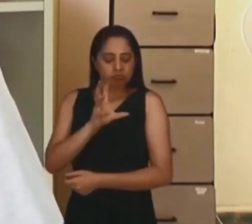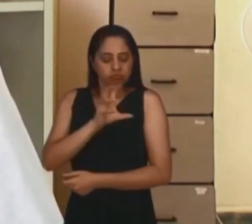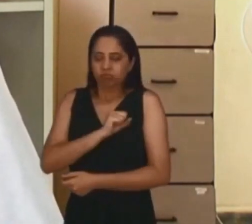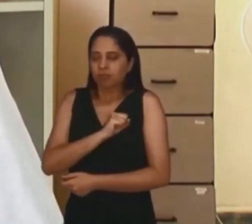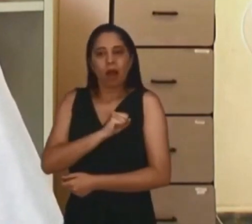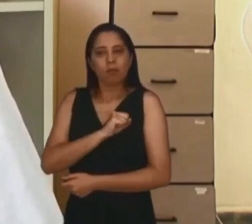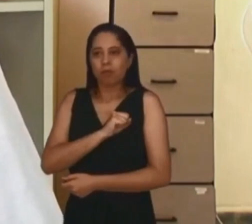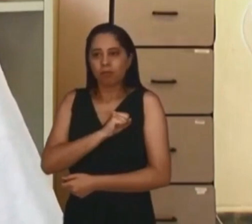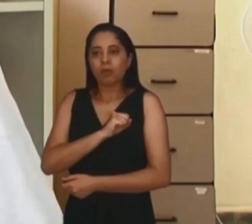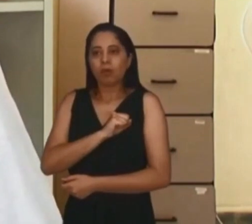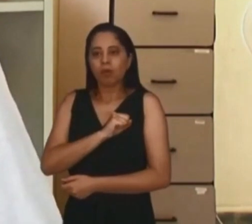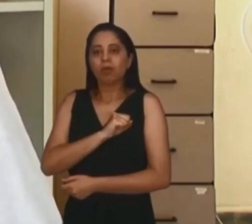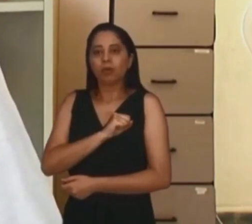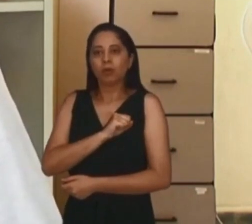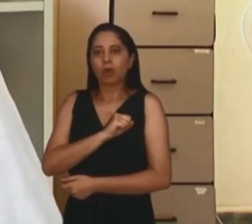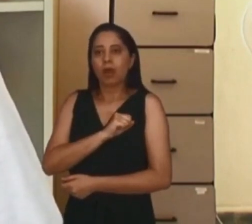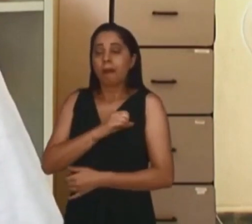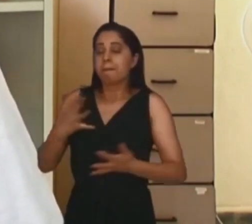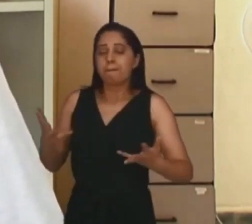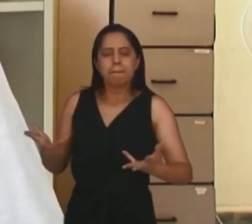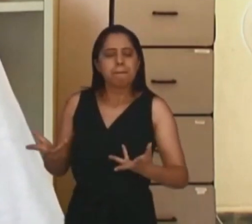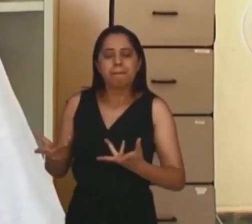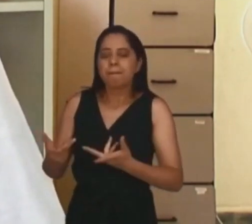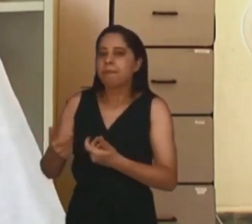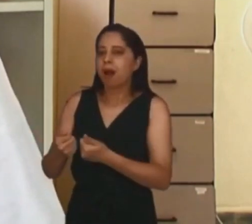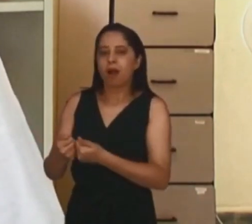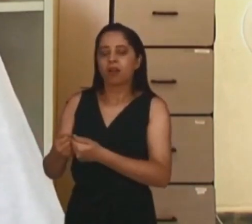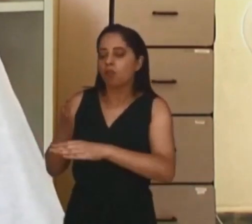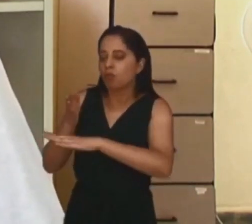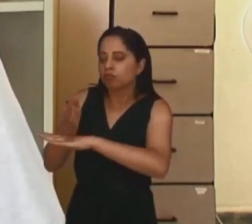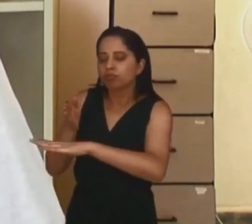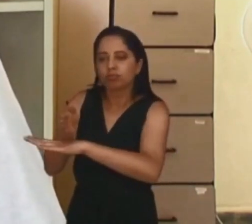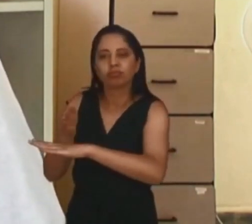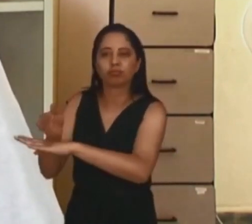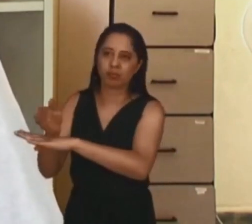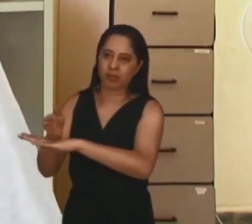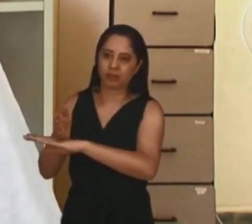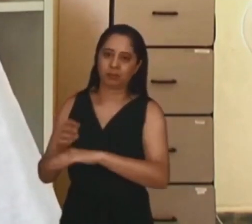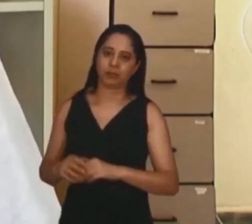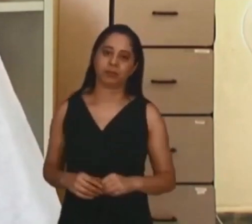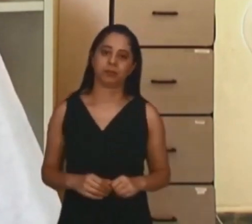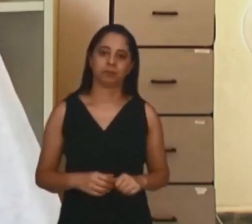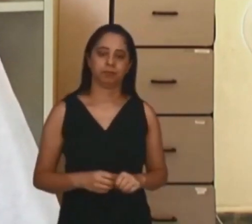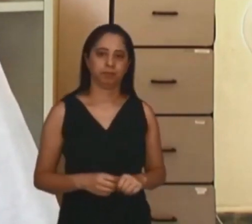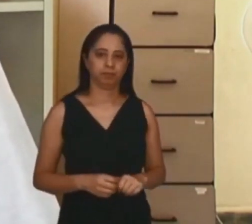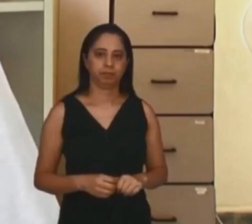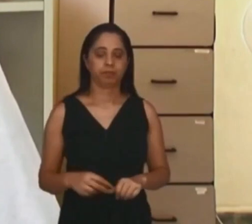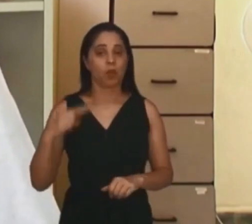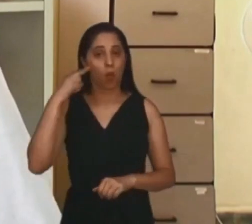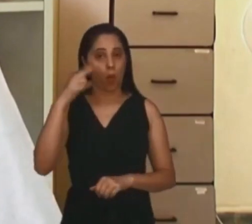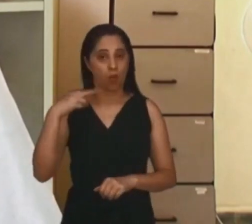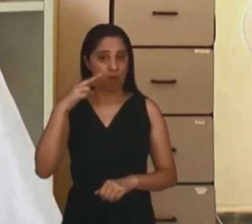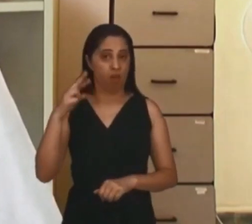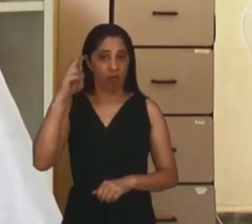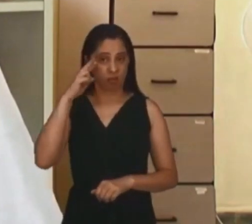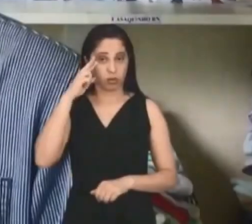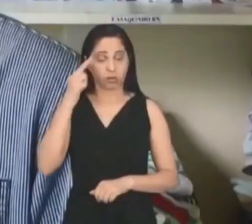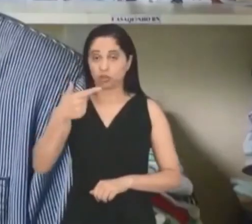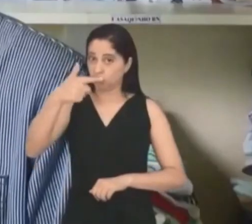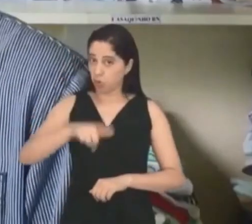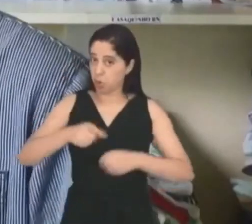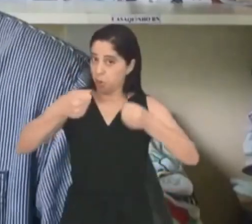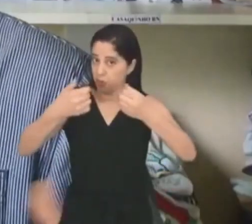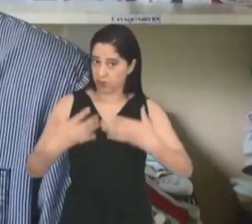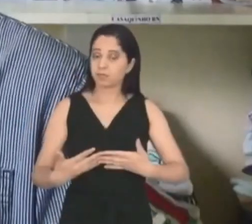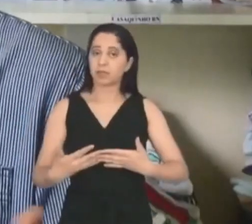tem que estar no nosso coração. E é muito edificante quando você participa de forma direta ou indiretamente na vida de outra pessoa.